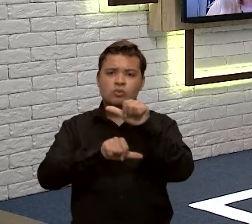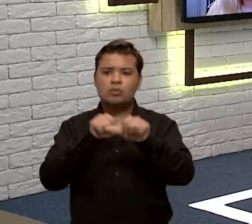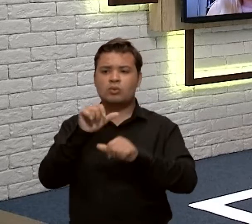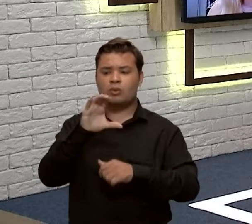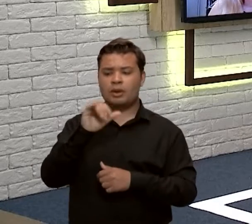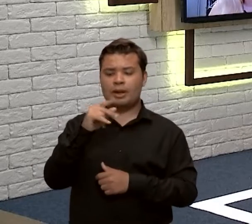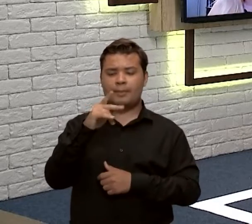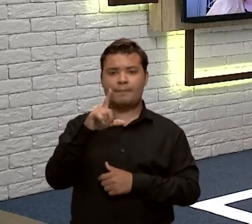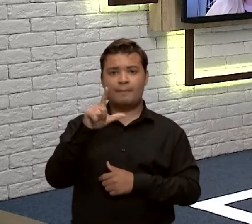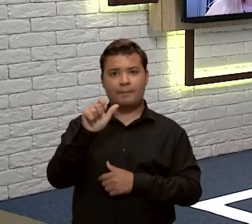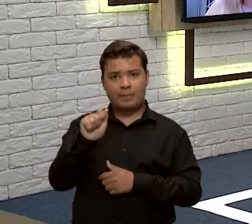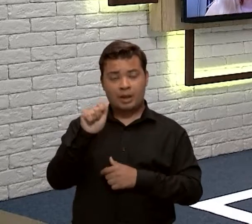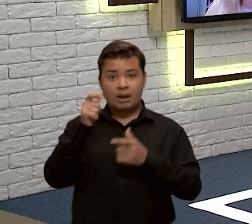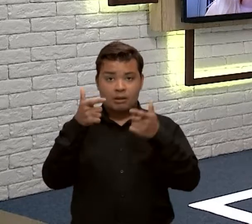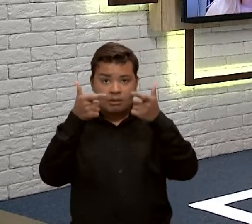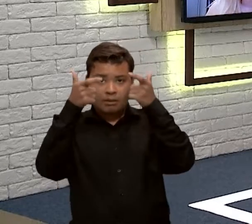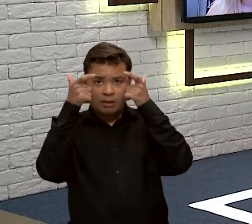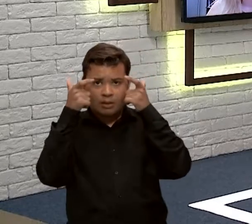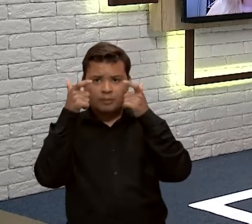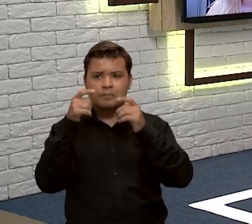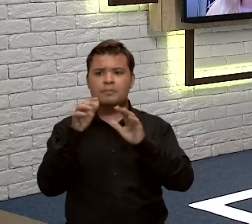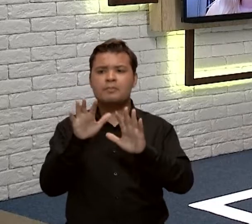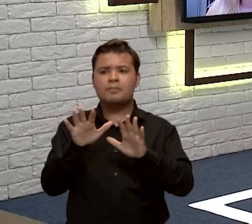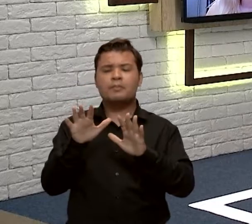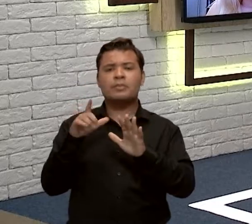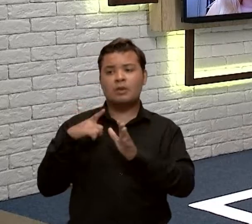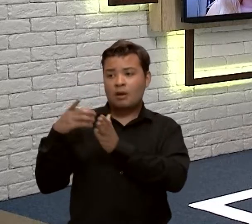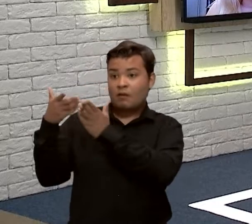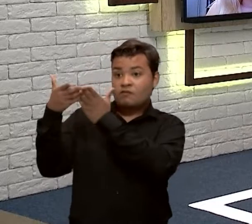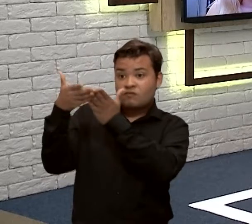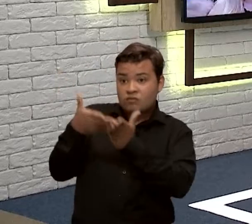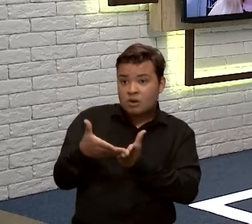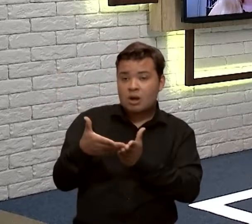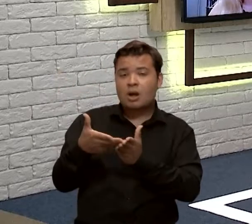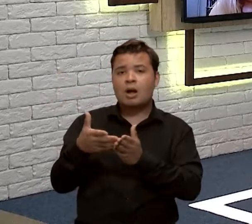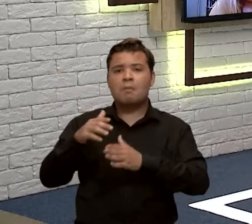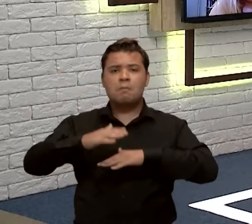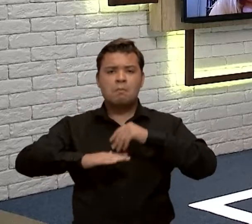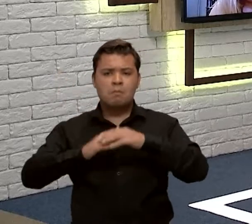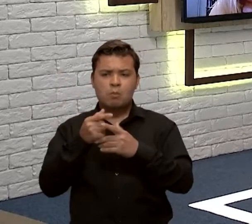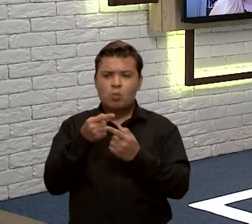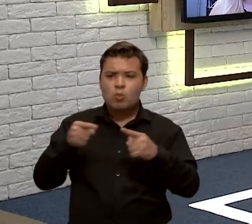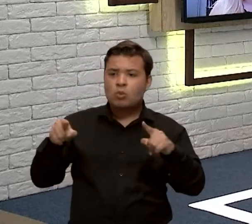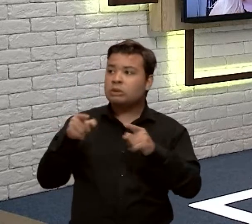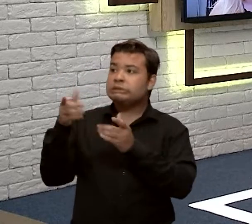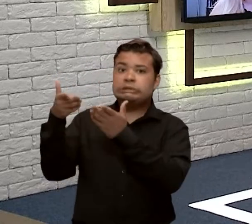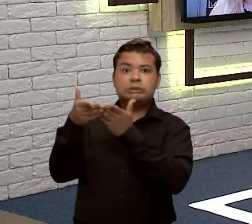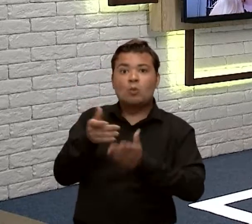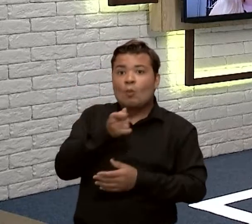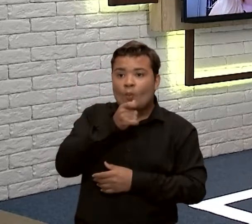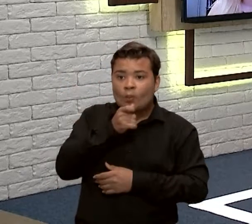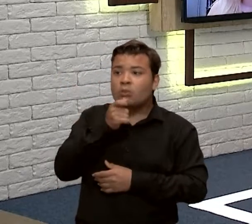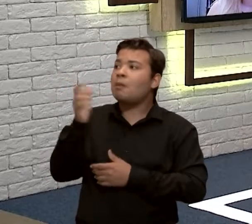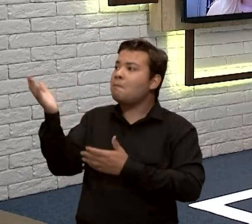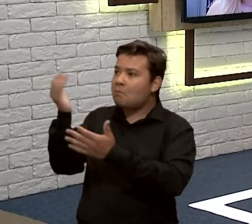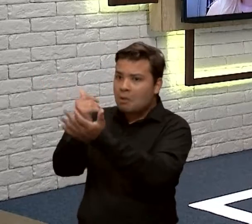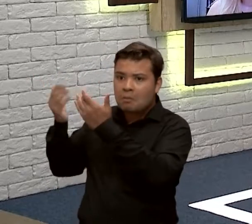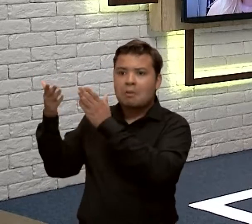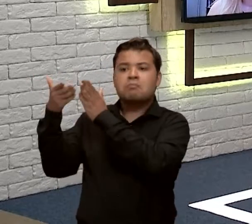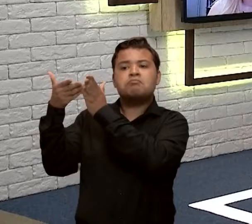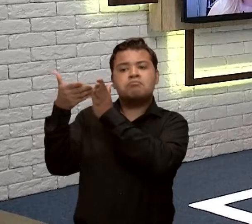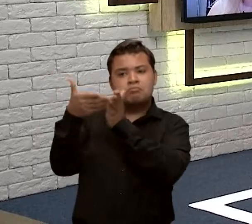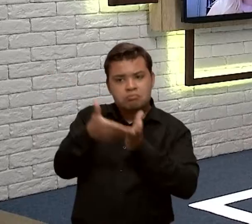os músicos que não vieram com eles na primeira vez, né? Para que viesse para o Brasil compor,